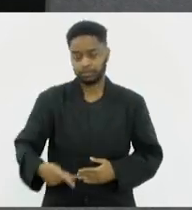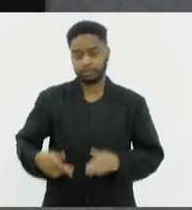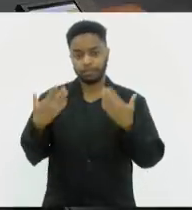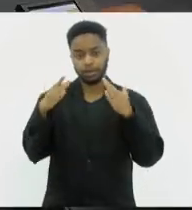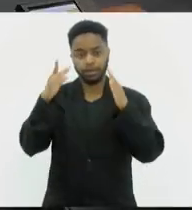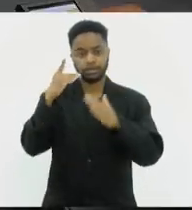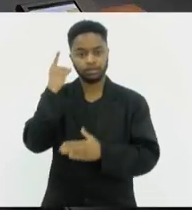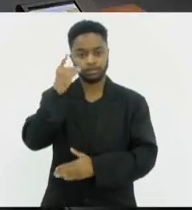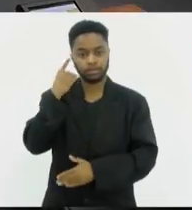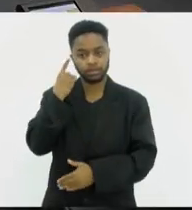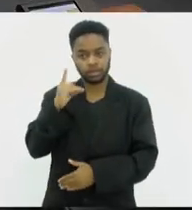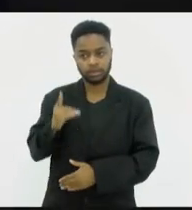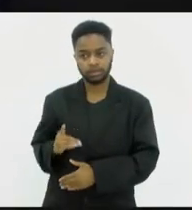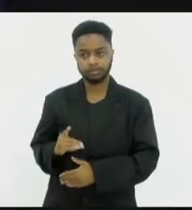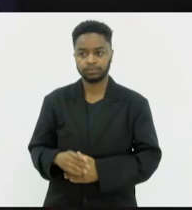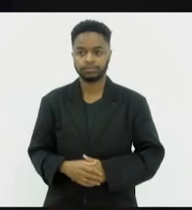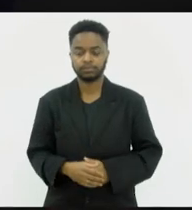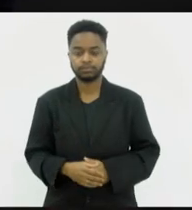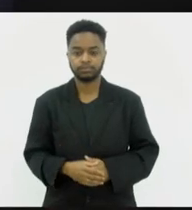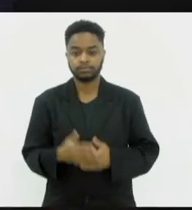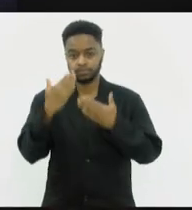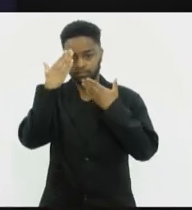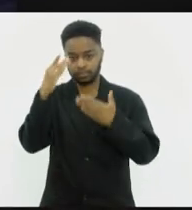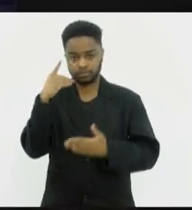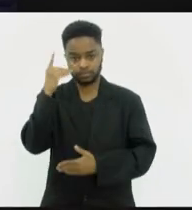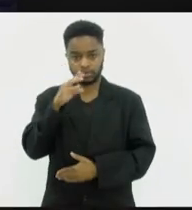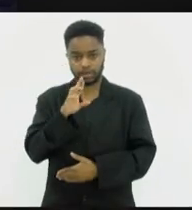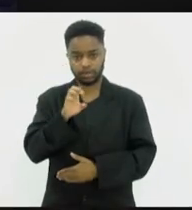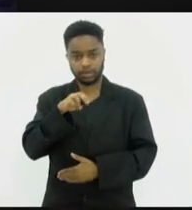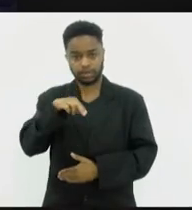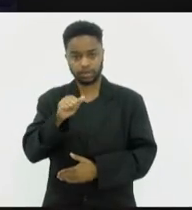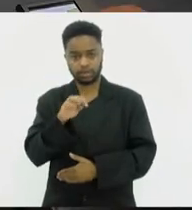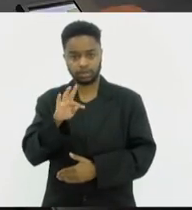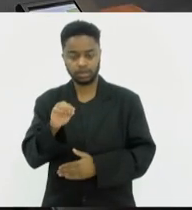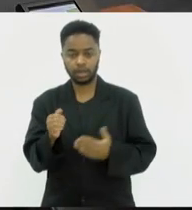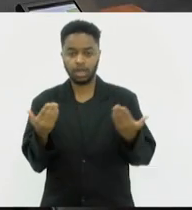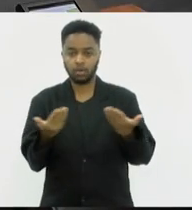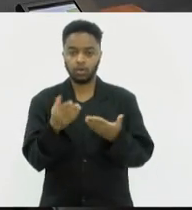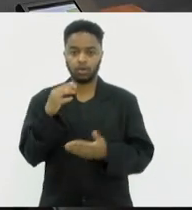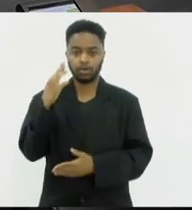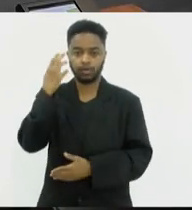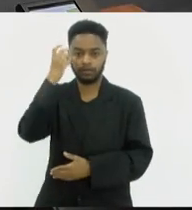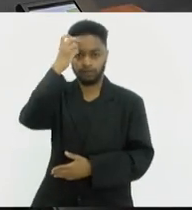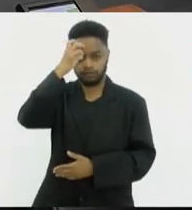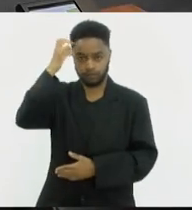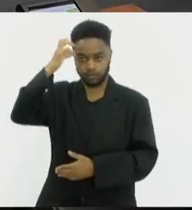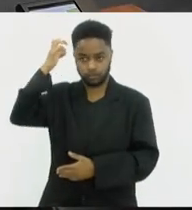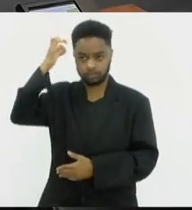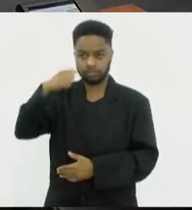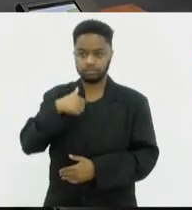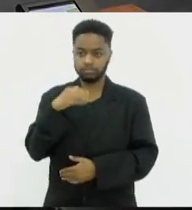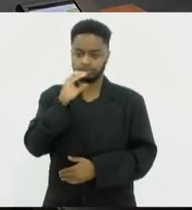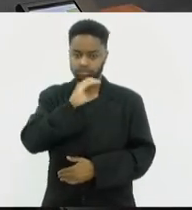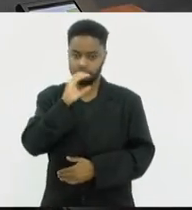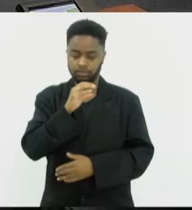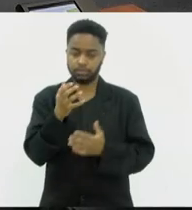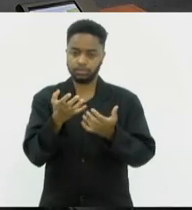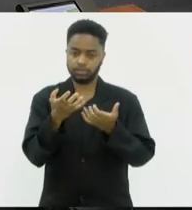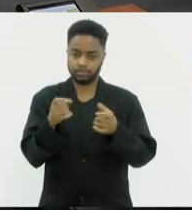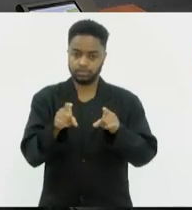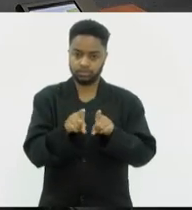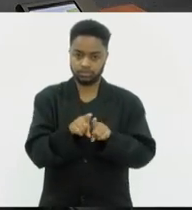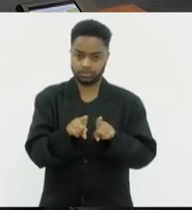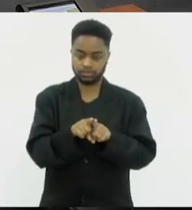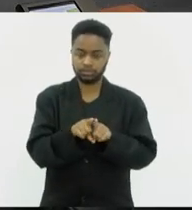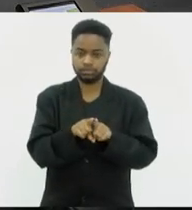Balbi. Muito obrigado, deputada Renata. Deputada Verônica, por favor. Muito rapidamente, presidente, eu queria também